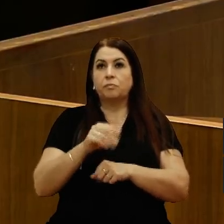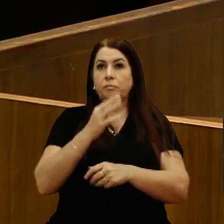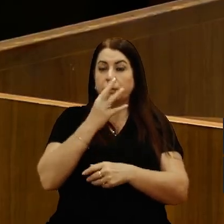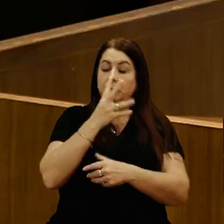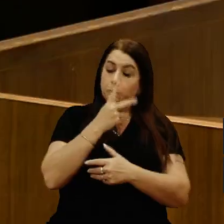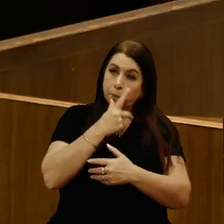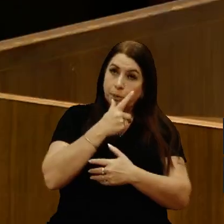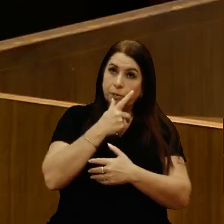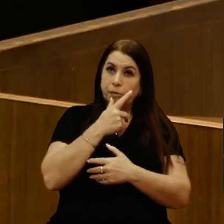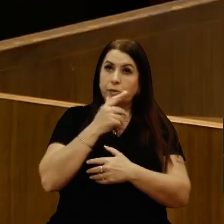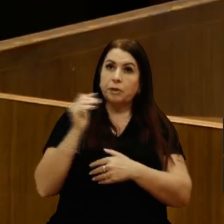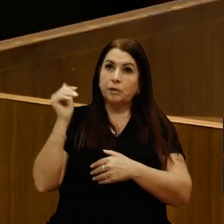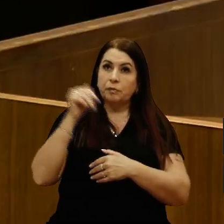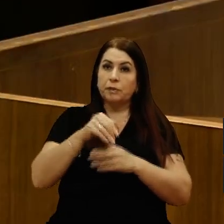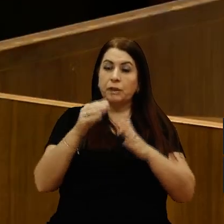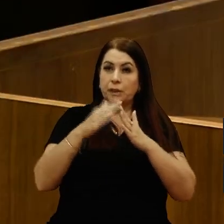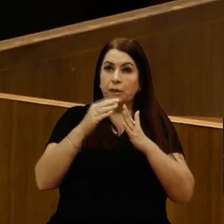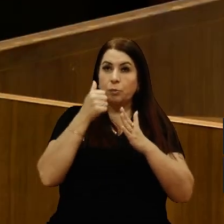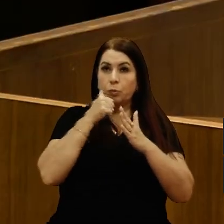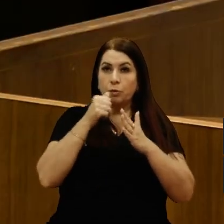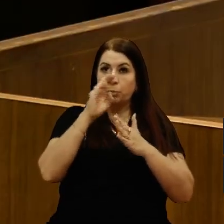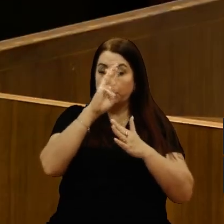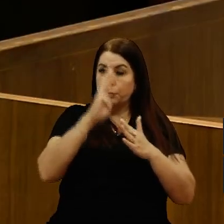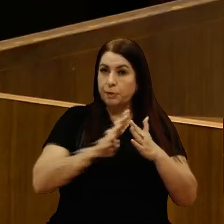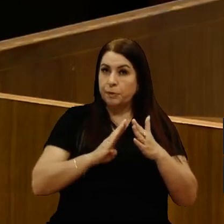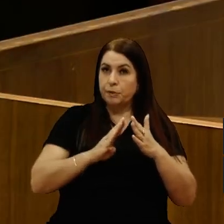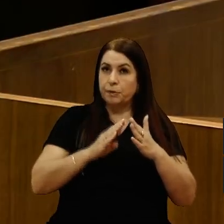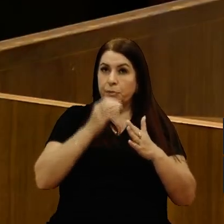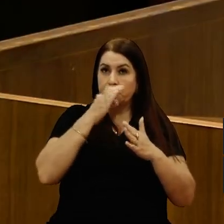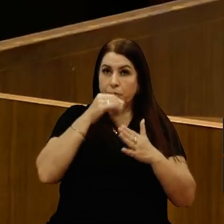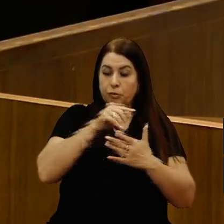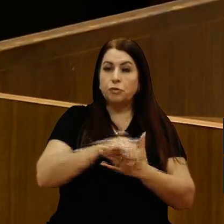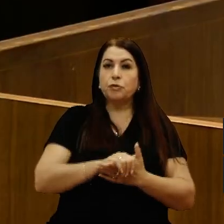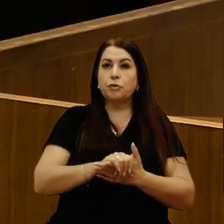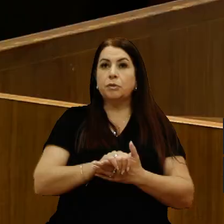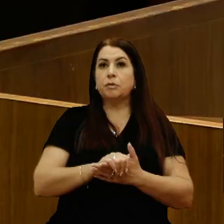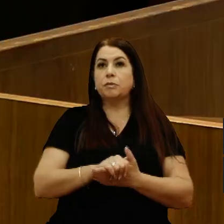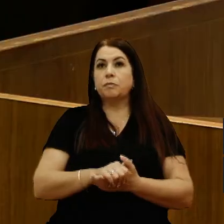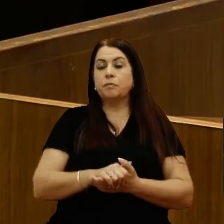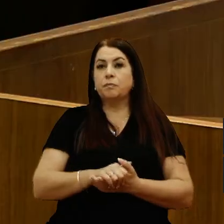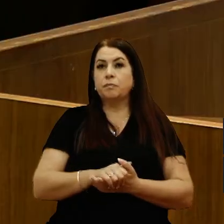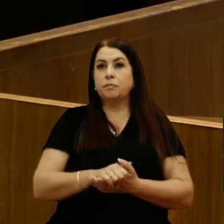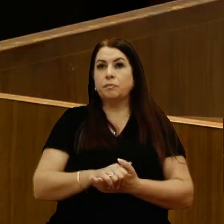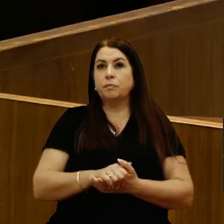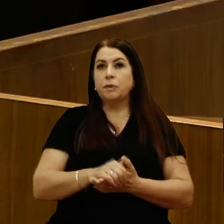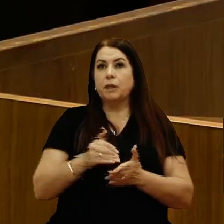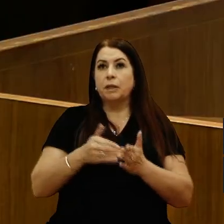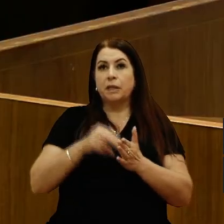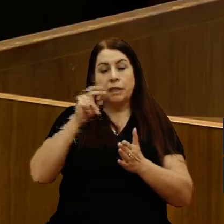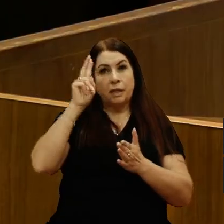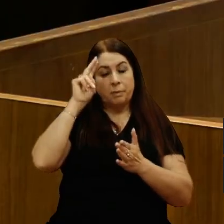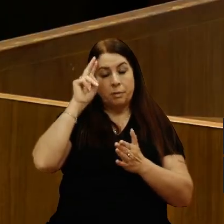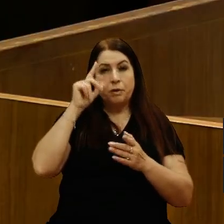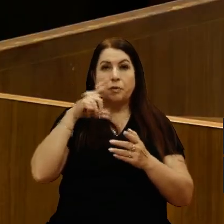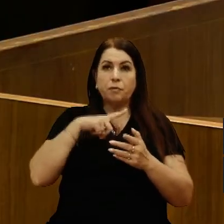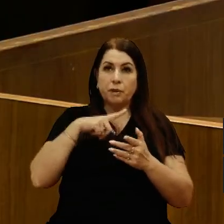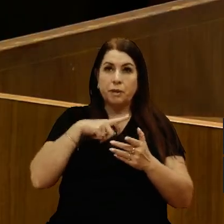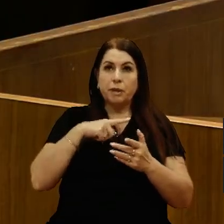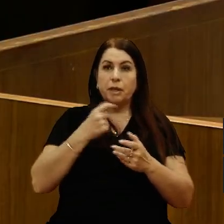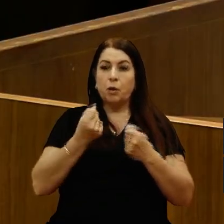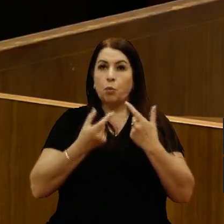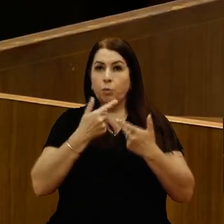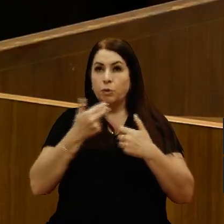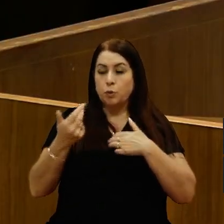demora, da vinda da Casa da Mulher Brasileira para Caxias. Provavelmente até abril nós já teremos